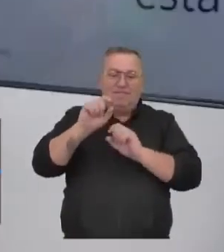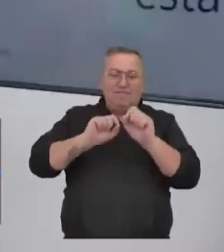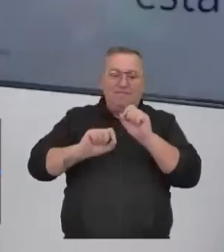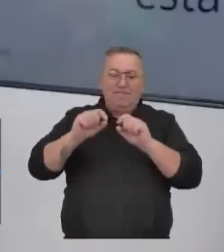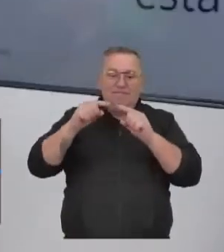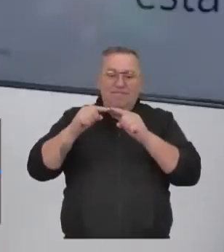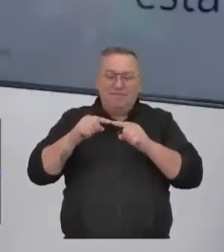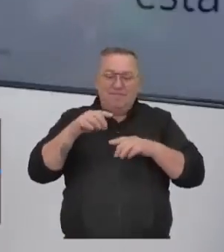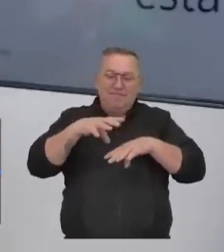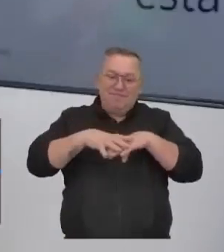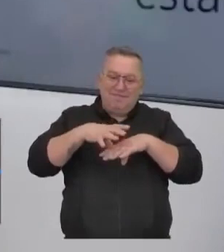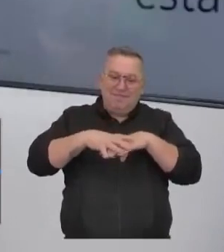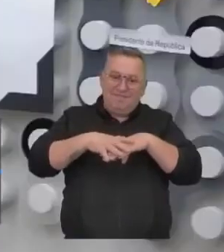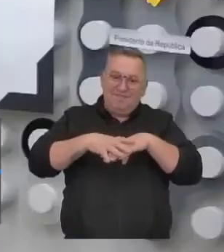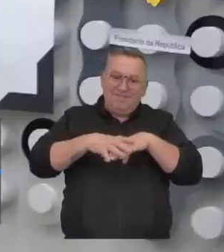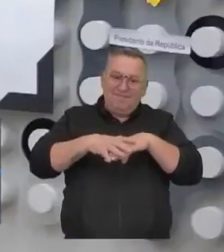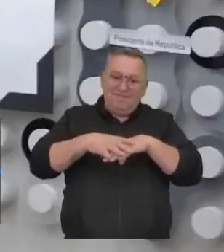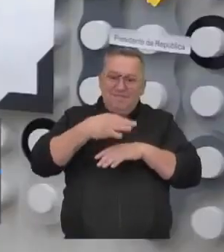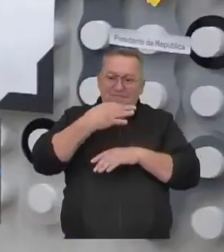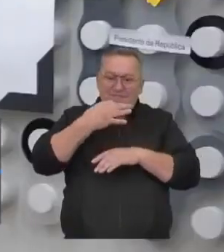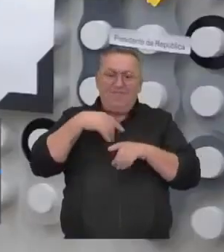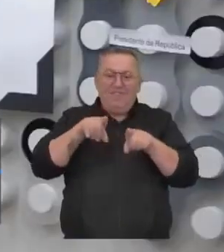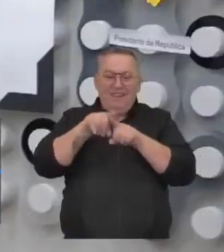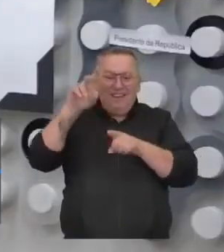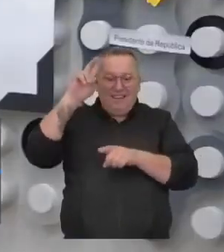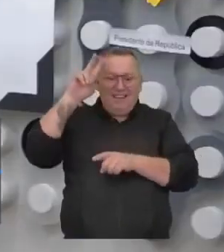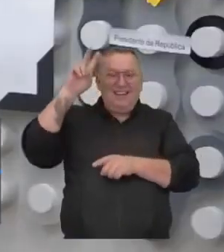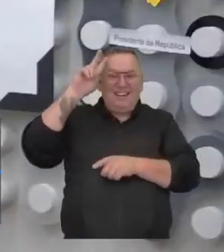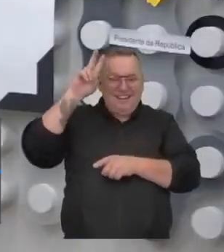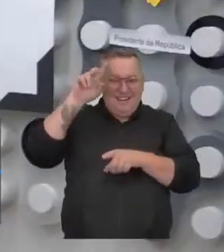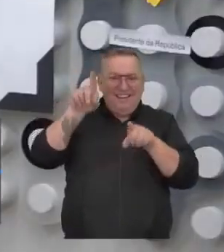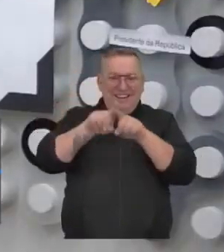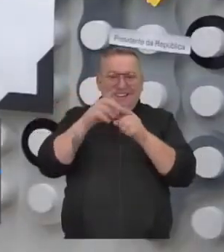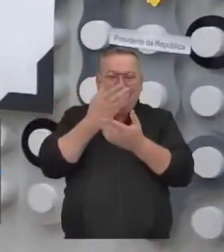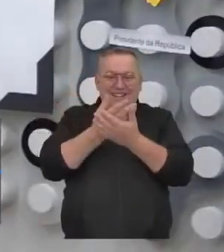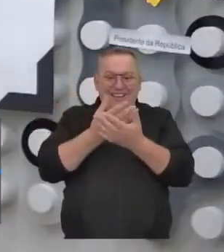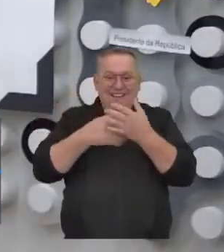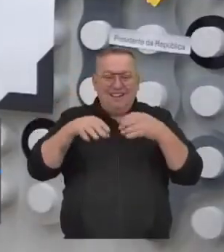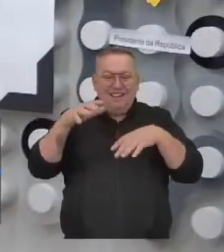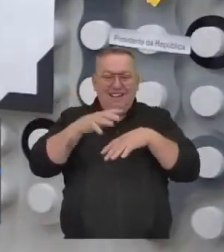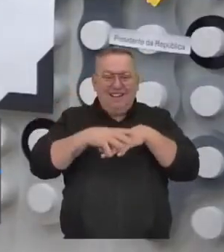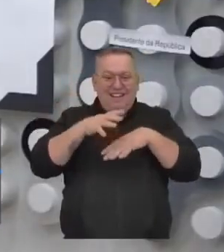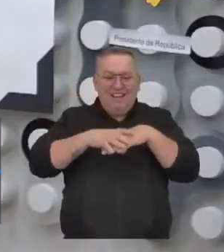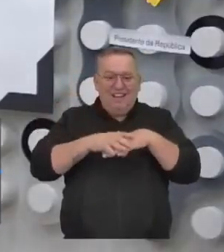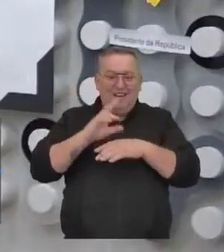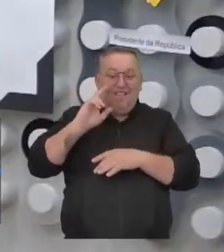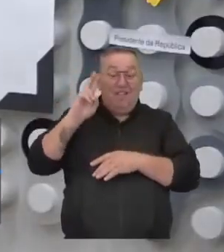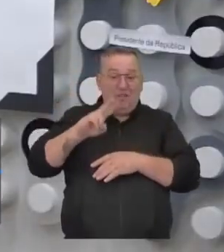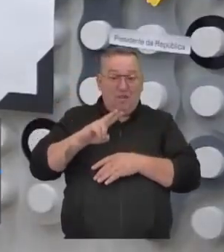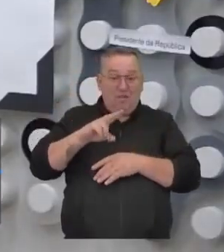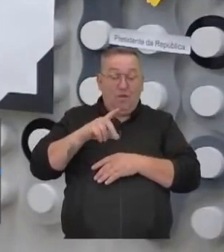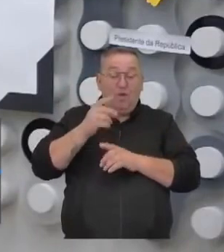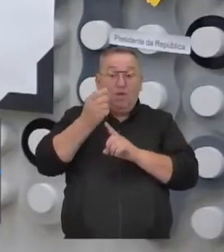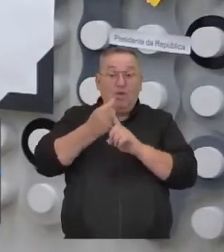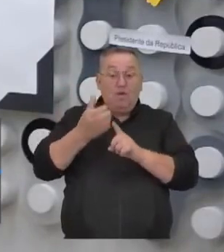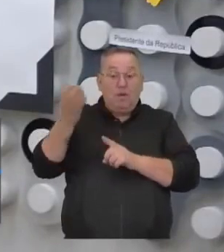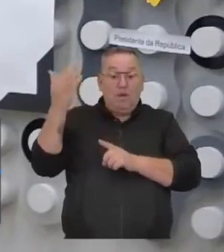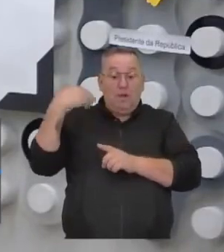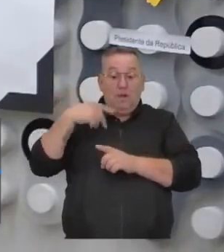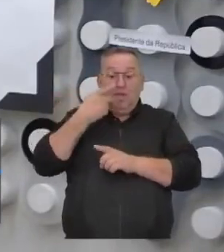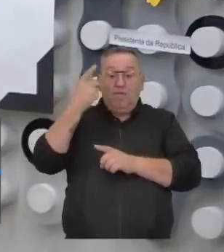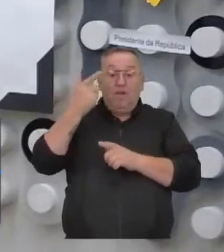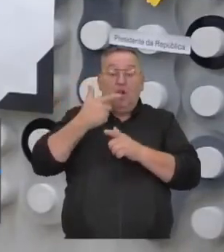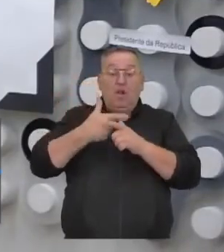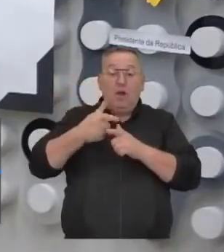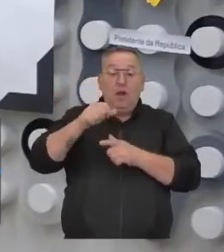relação com matemática? Tem bastante. Eu acho que eles vão até lembrar, né, de alguns detalhezinhos da aula de matemática, né? Então, olha só. No semestre passado, a gente falou